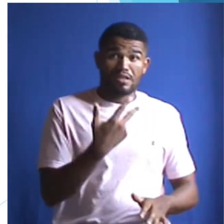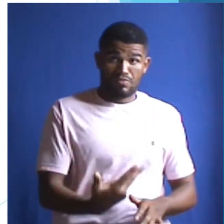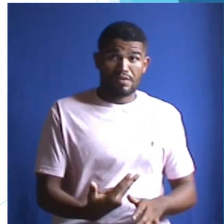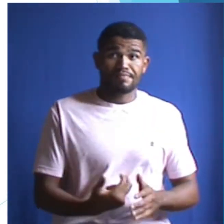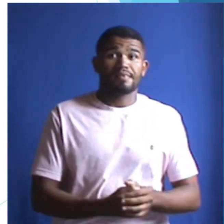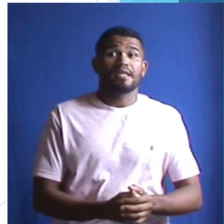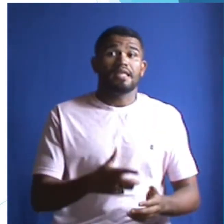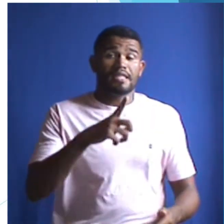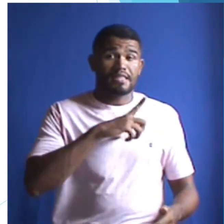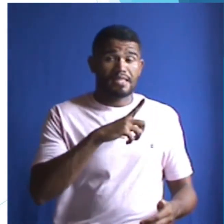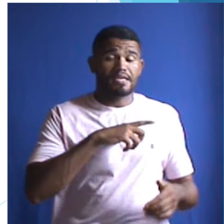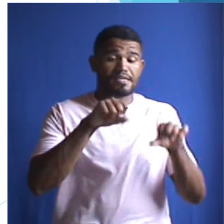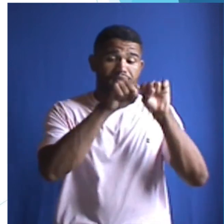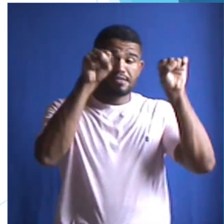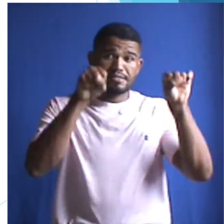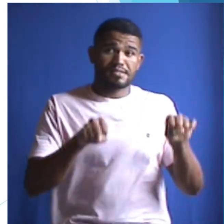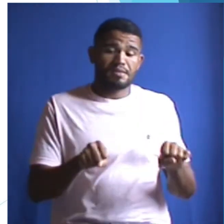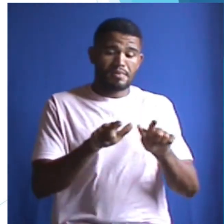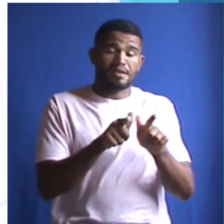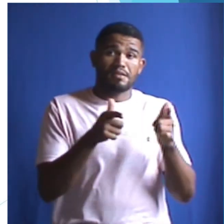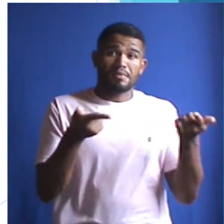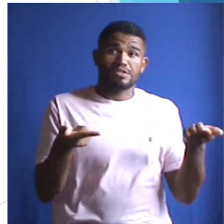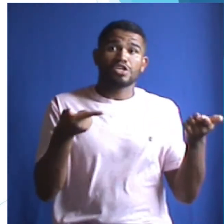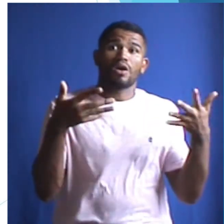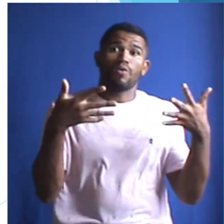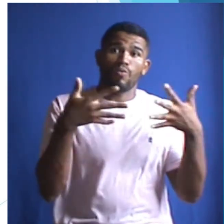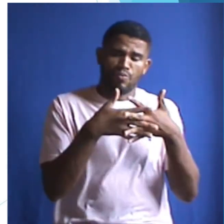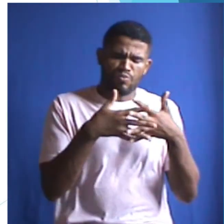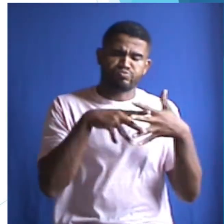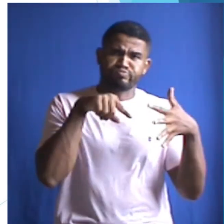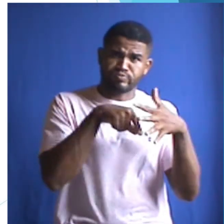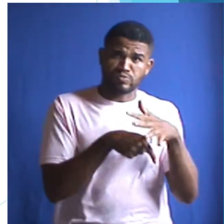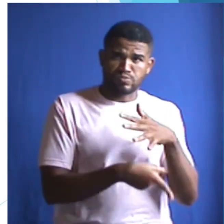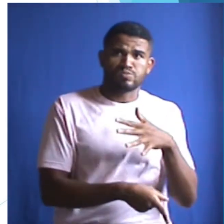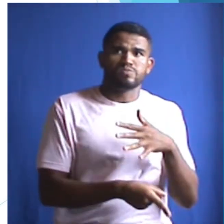como língua, ela possui um sistema gramatical complexo.